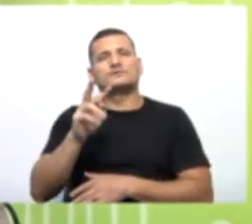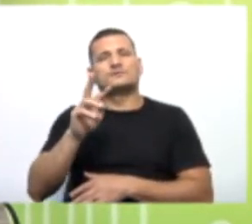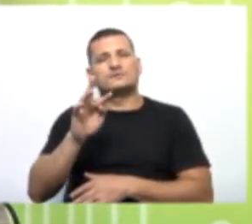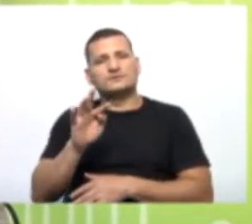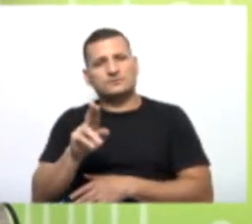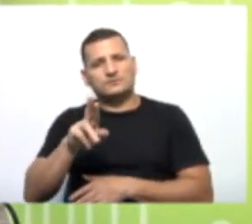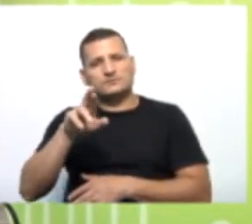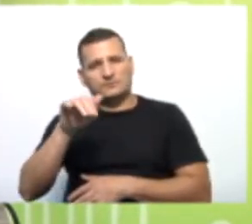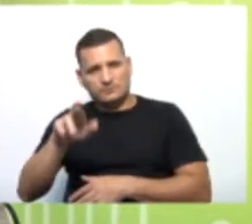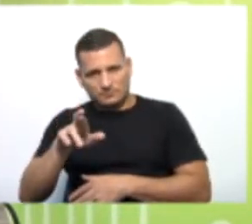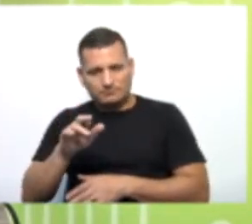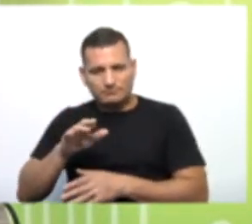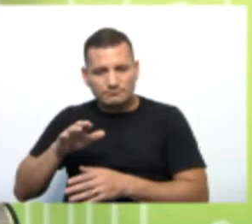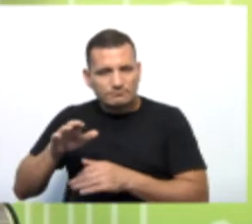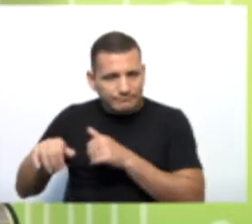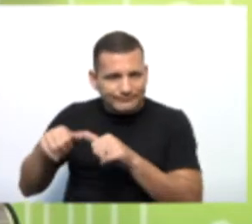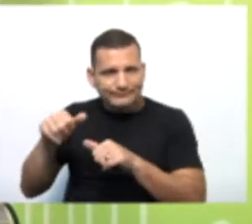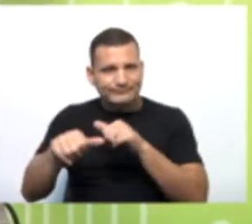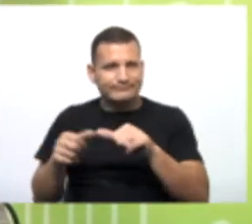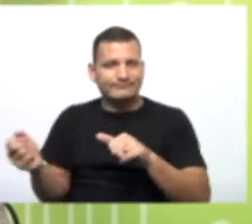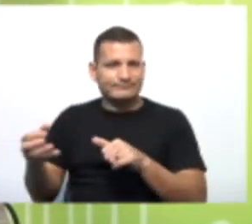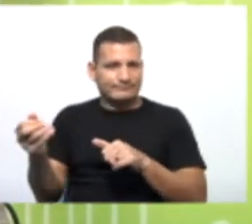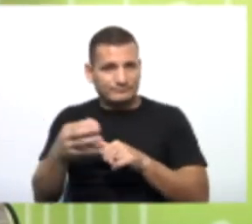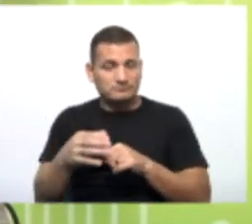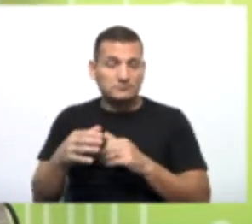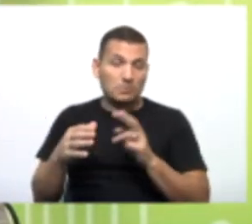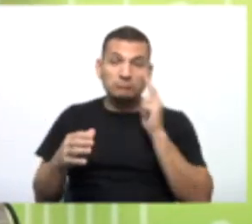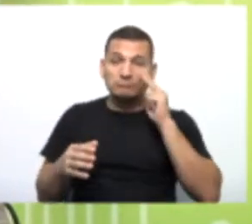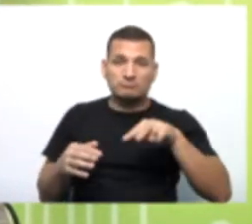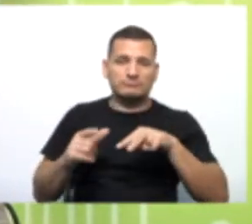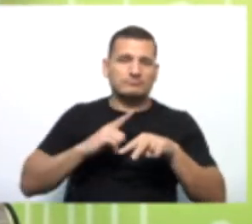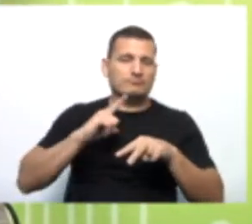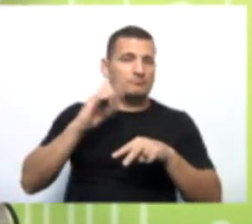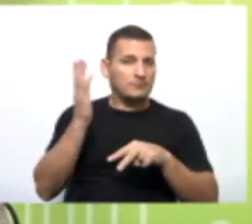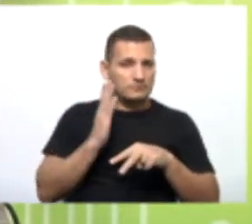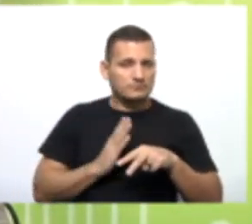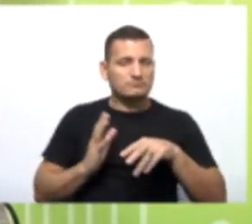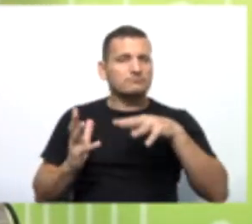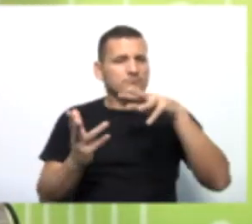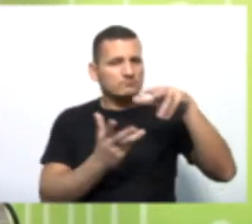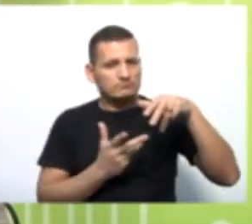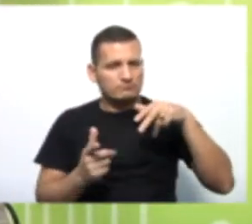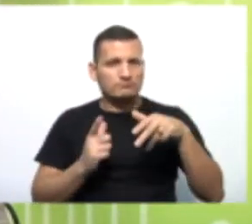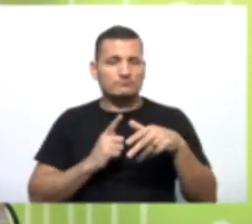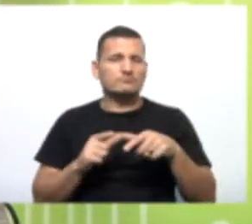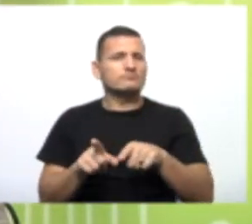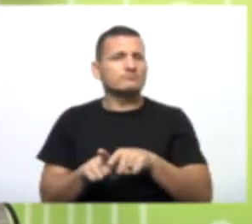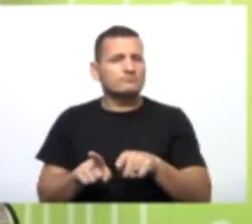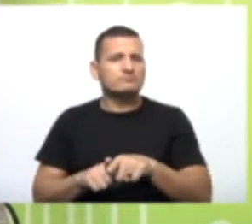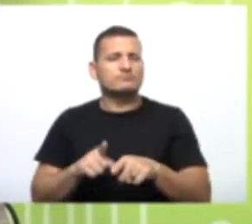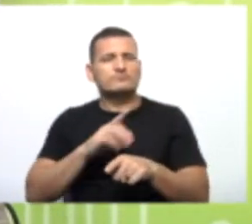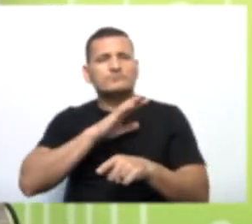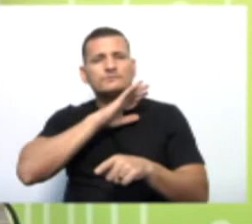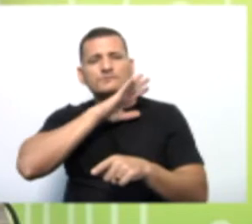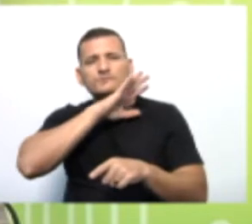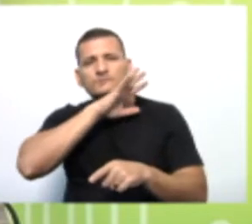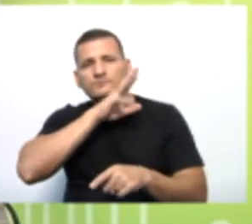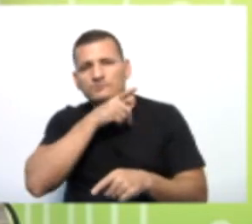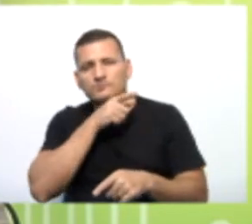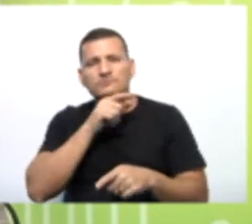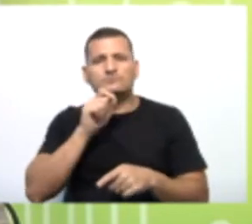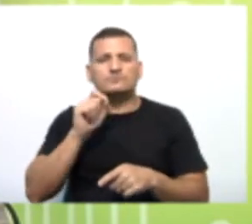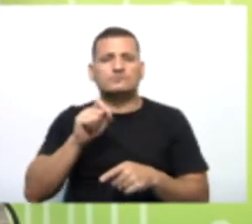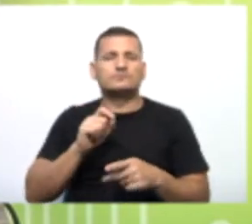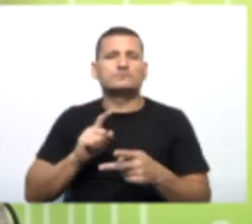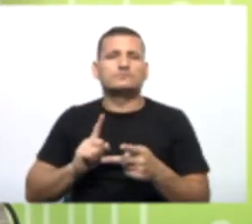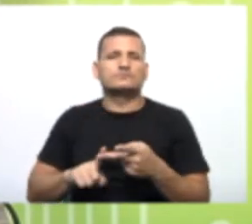ambiente, muito importante. Vemos casos incríveis no Brasil e no mundo, inclusive voltando até os animais, voltando a natureza